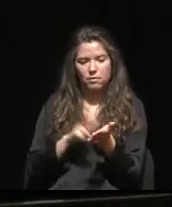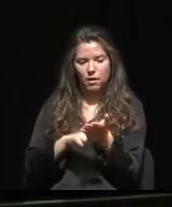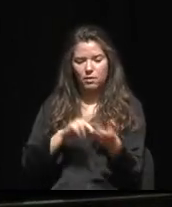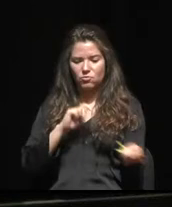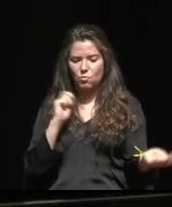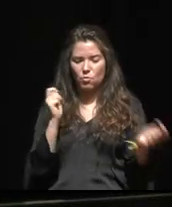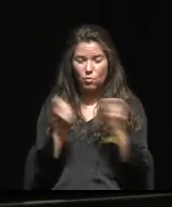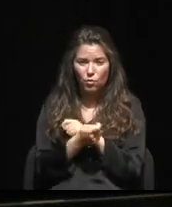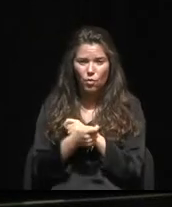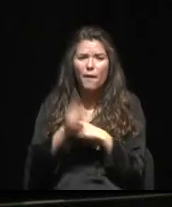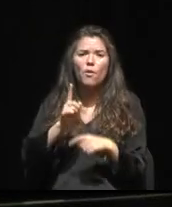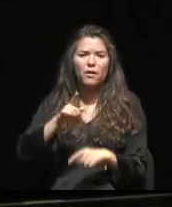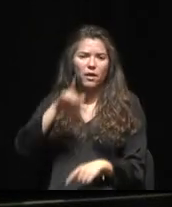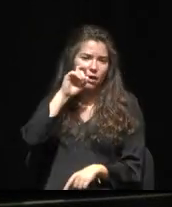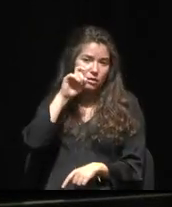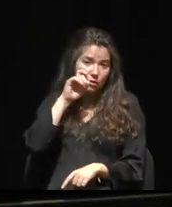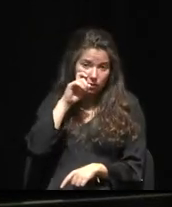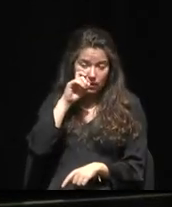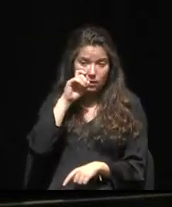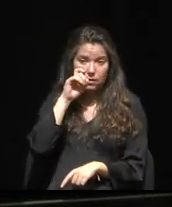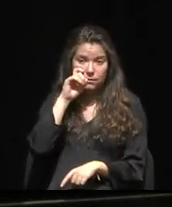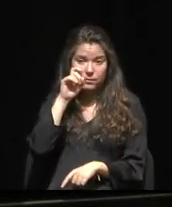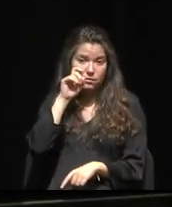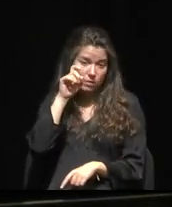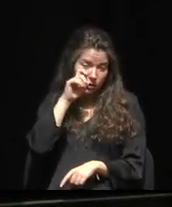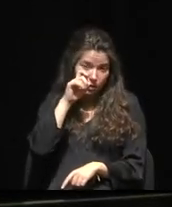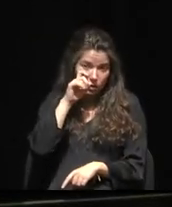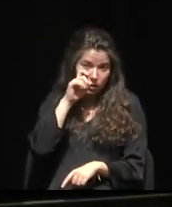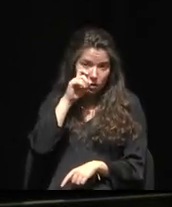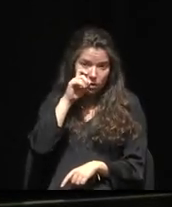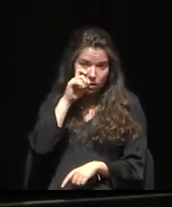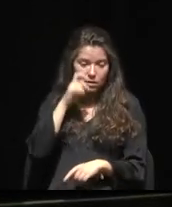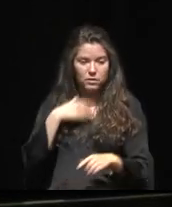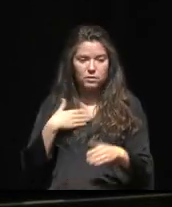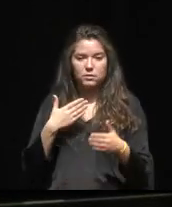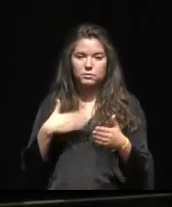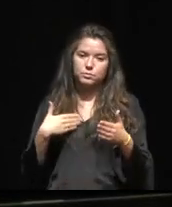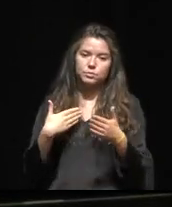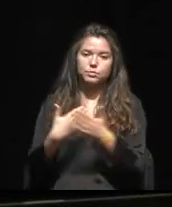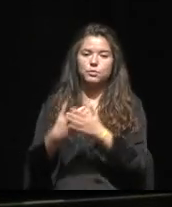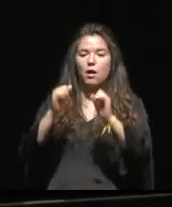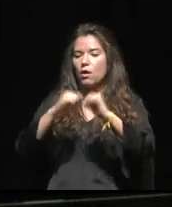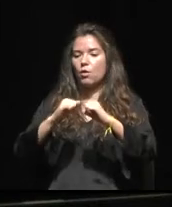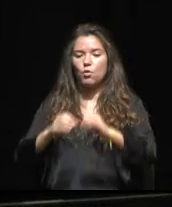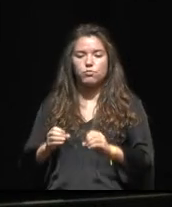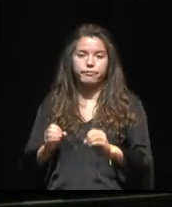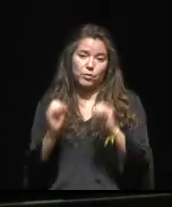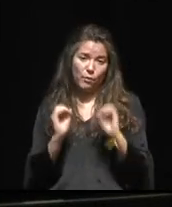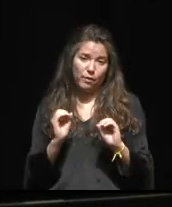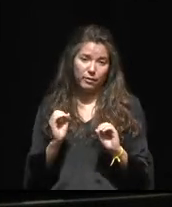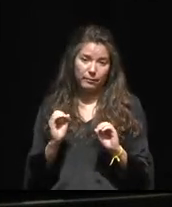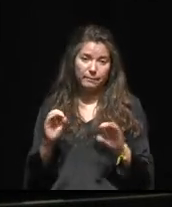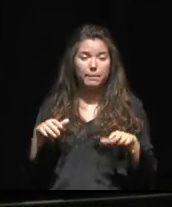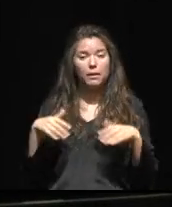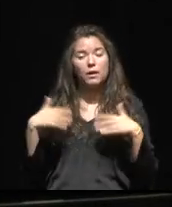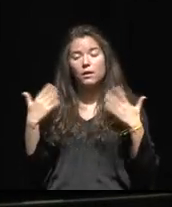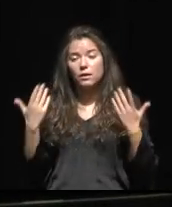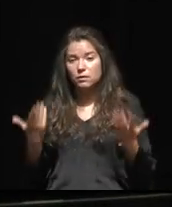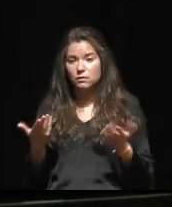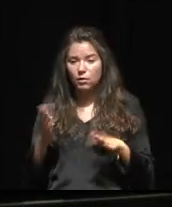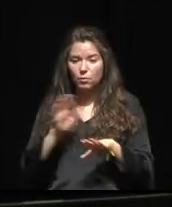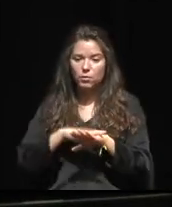é defender é defender que nunca se vai conseguir chegar ao entendimento portanto em relação a